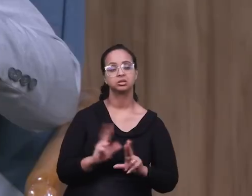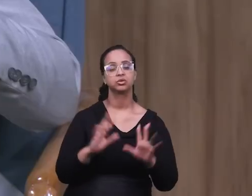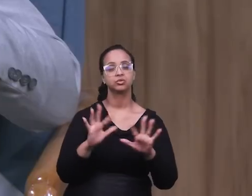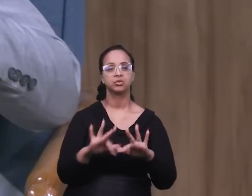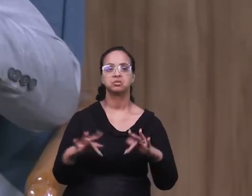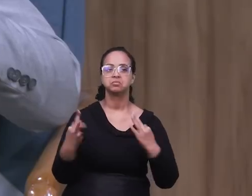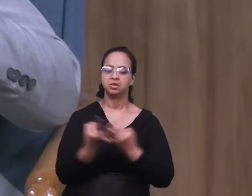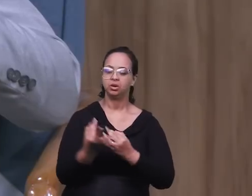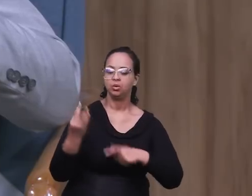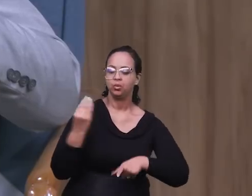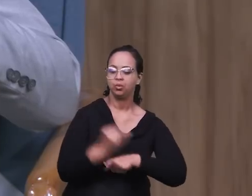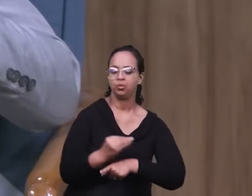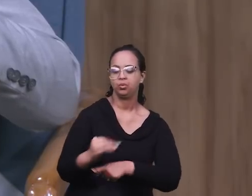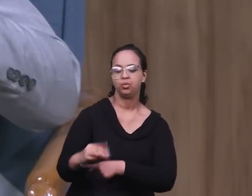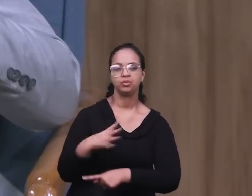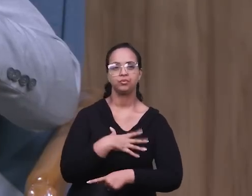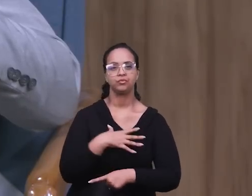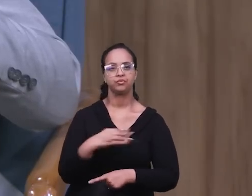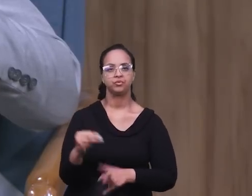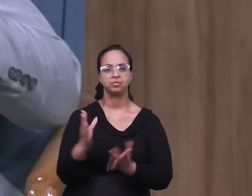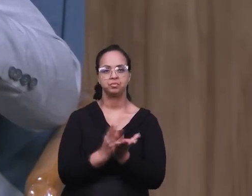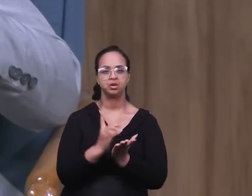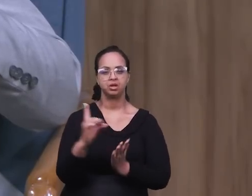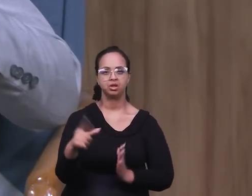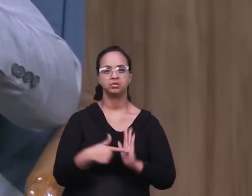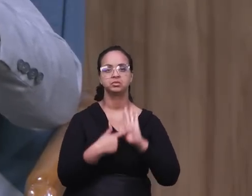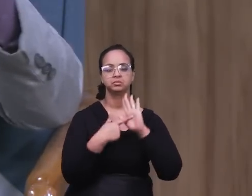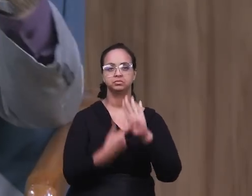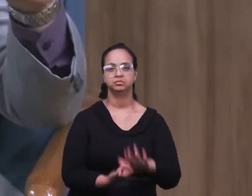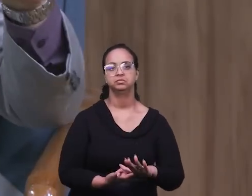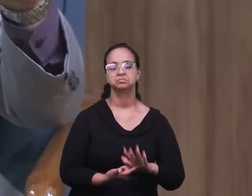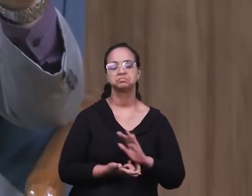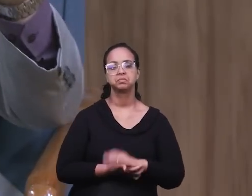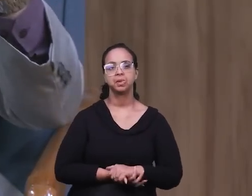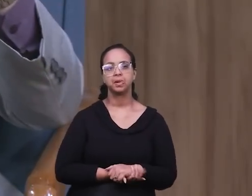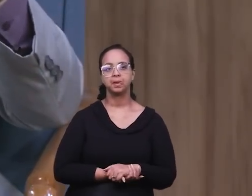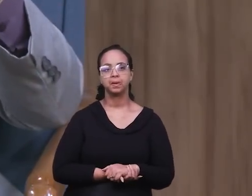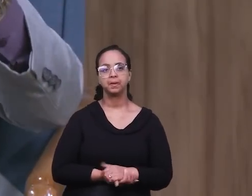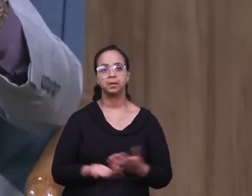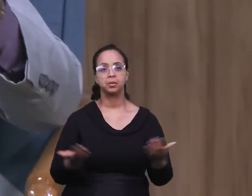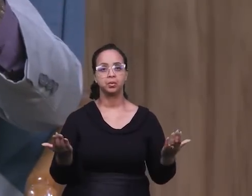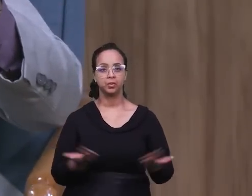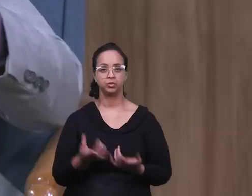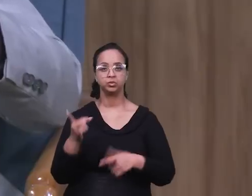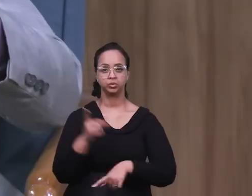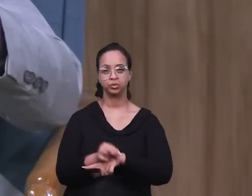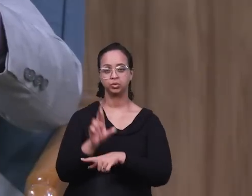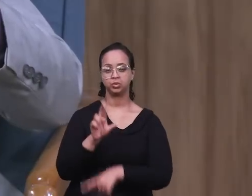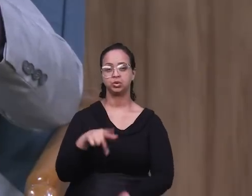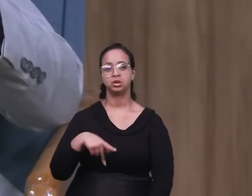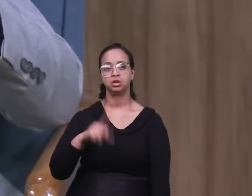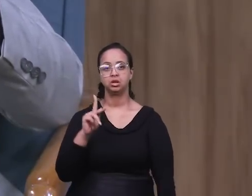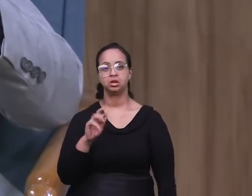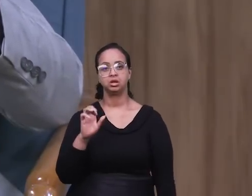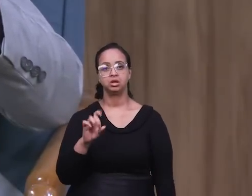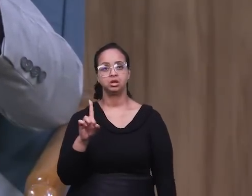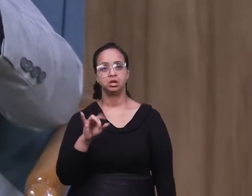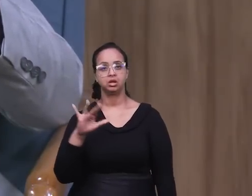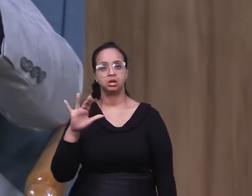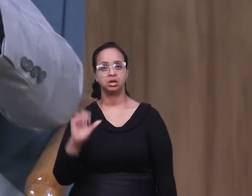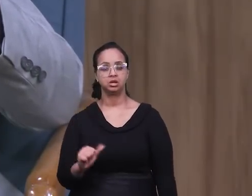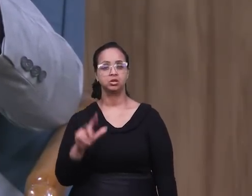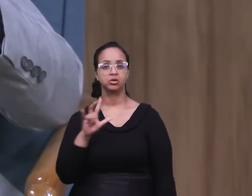relação familiar e a criação dos nossos filhos, tendo sempre a palavra de Deus como referência. Hoje a doutora Késia